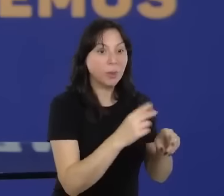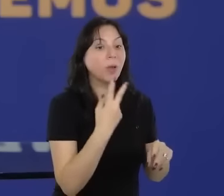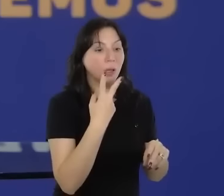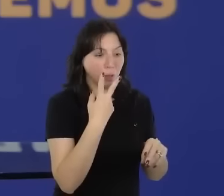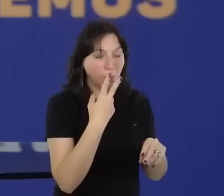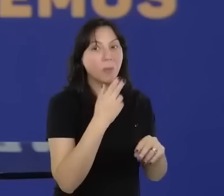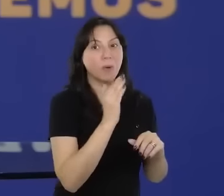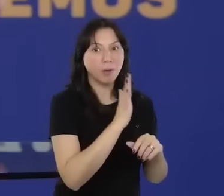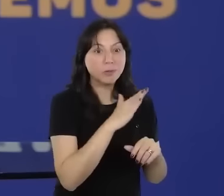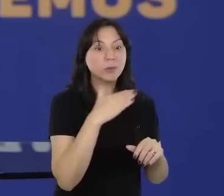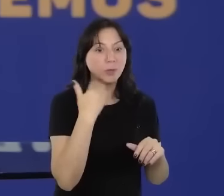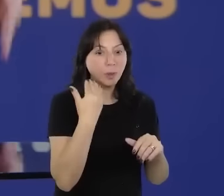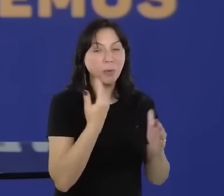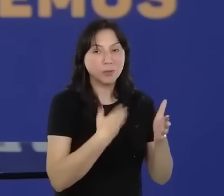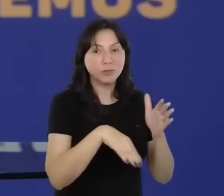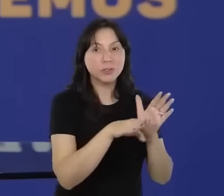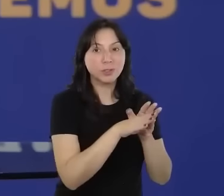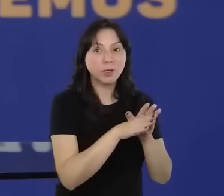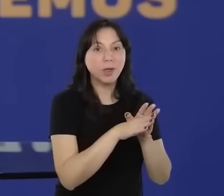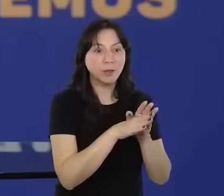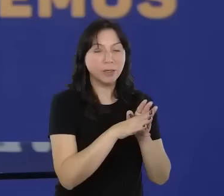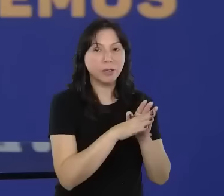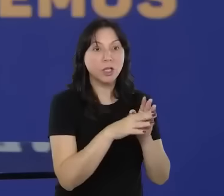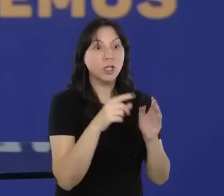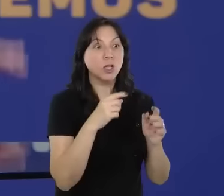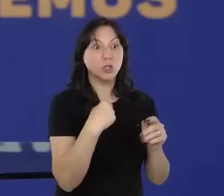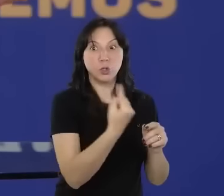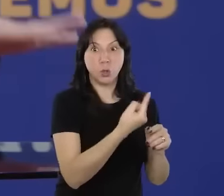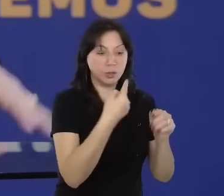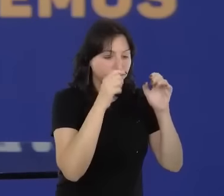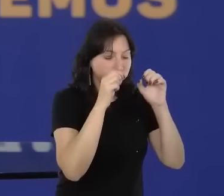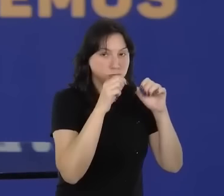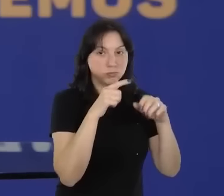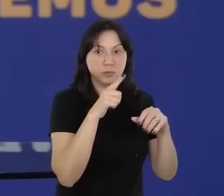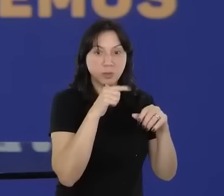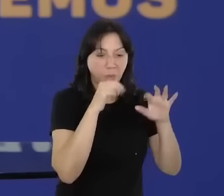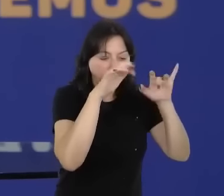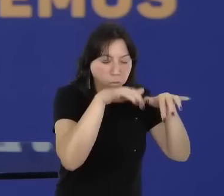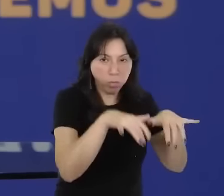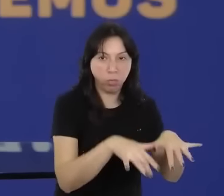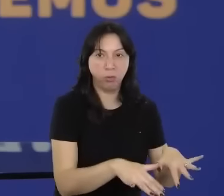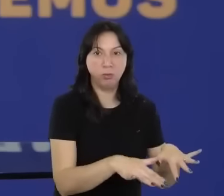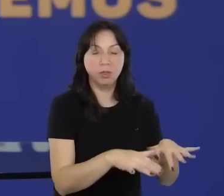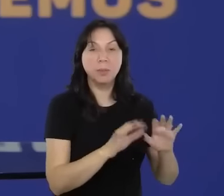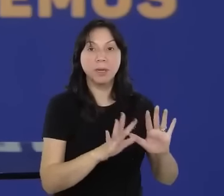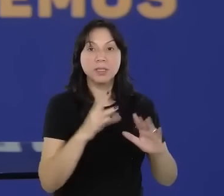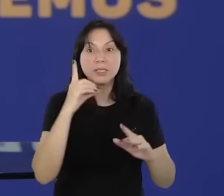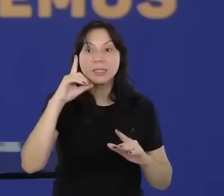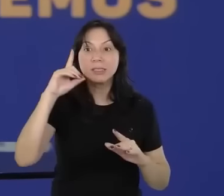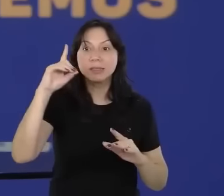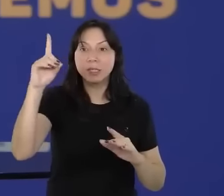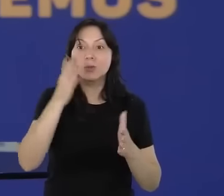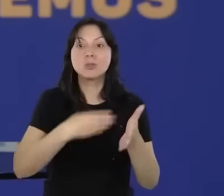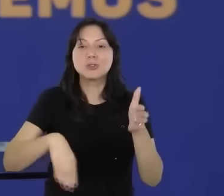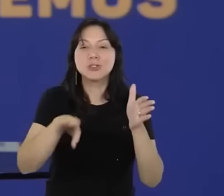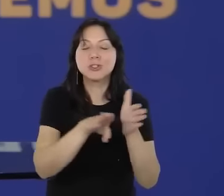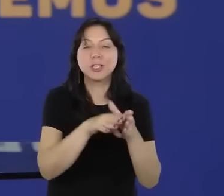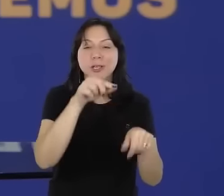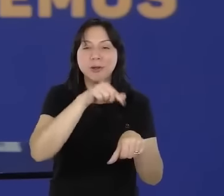nos engolir eu acho que esse mar vai ser a nossa Sepultura eu acho que dessa nós não vamos conseguir sair mas Deus não vem na hora que eu